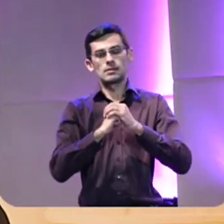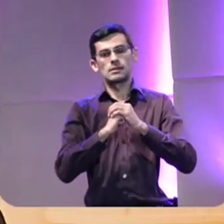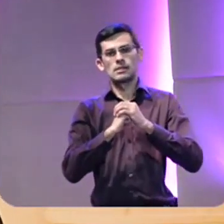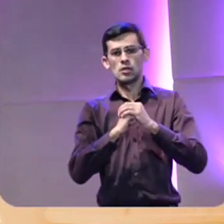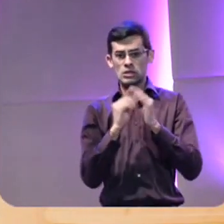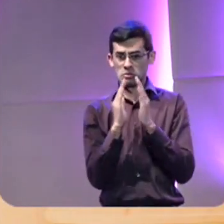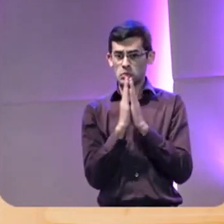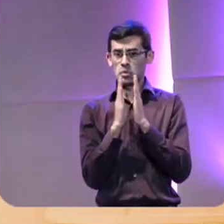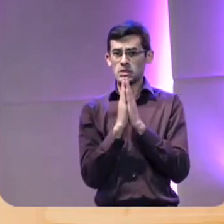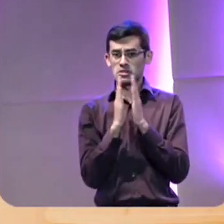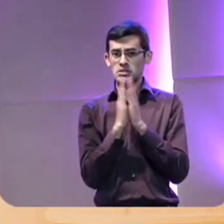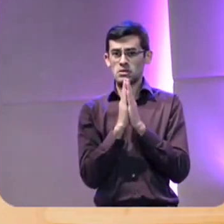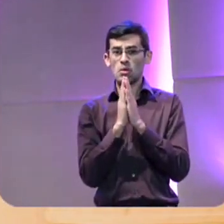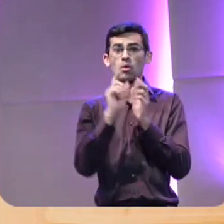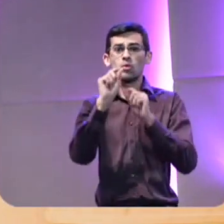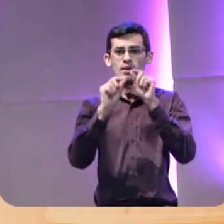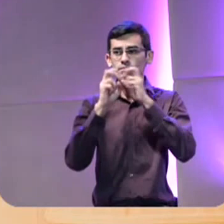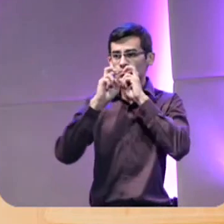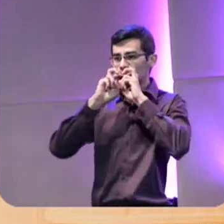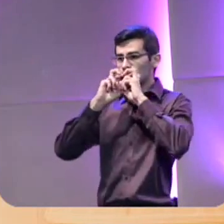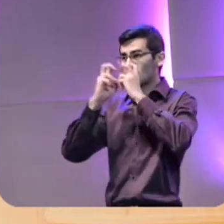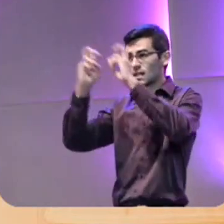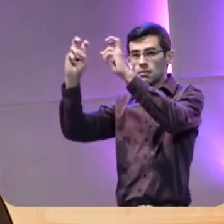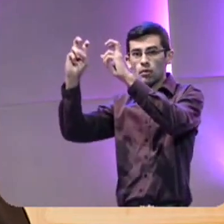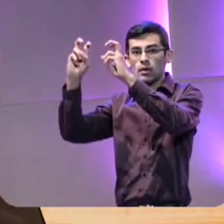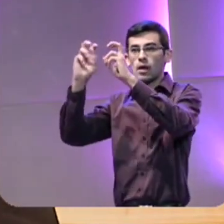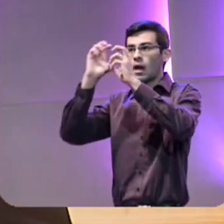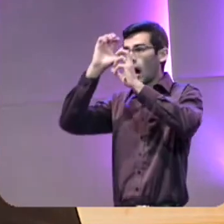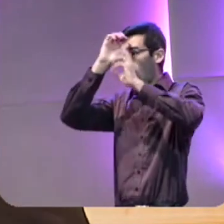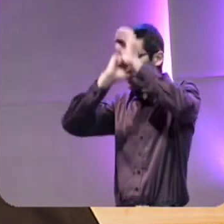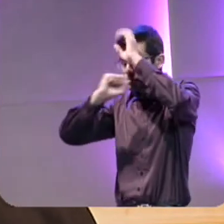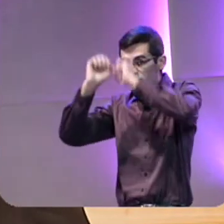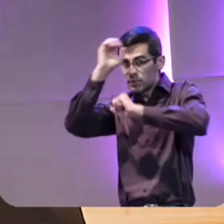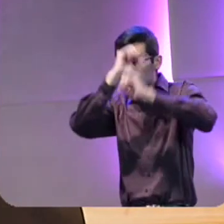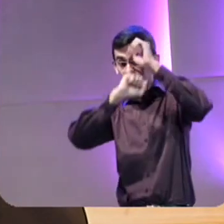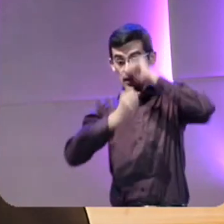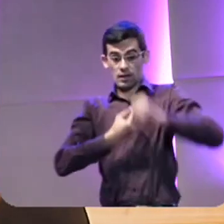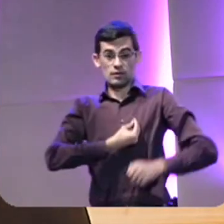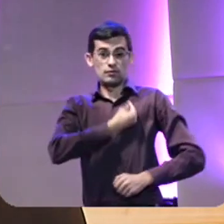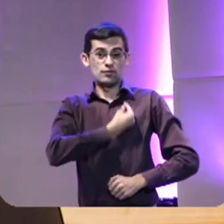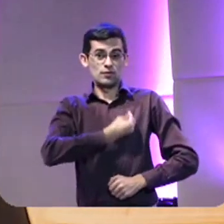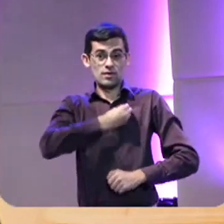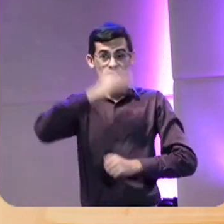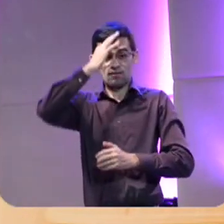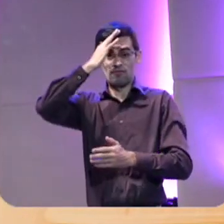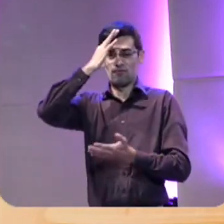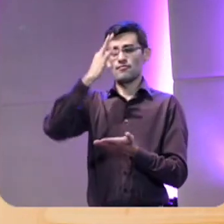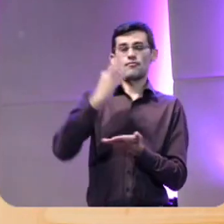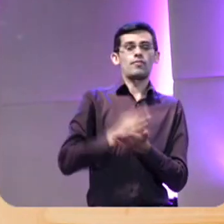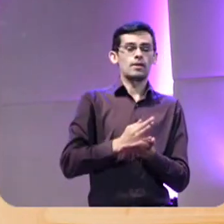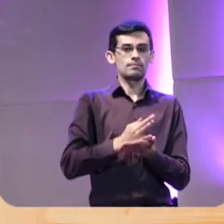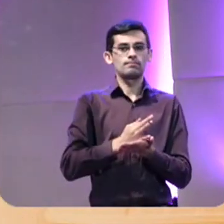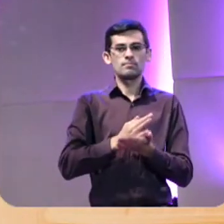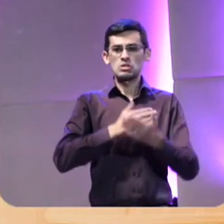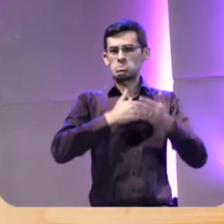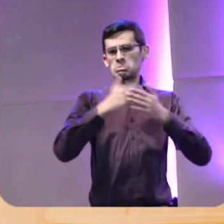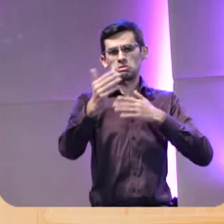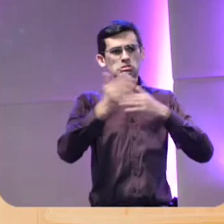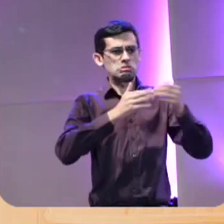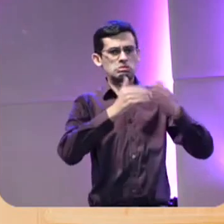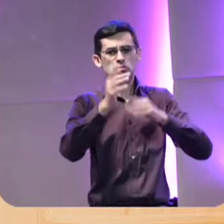Esta oração é um clamor por aprender a viver pela fé em